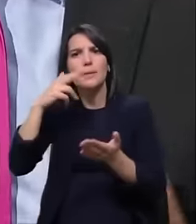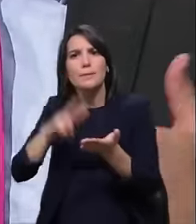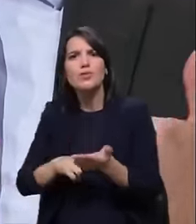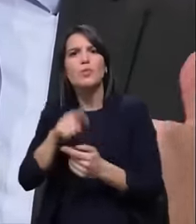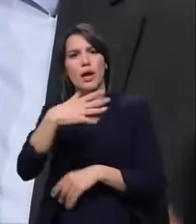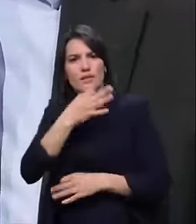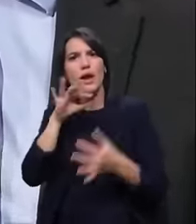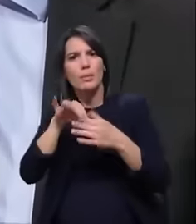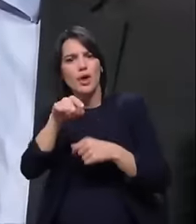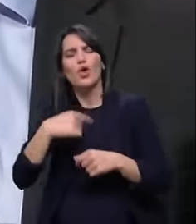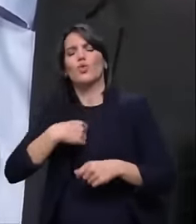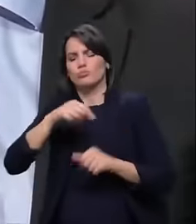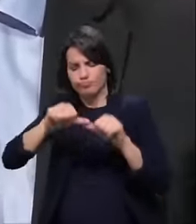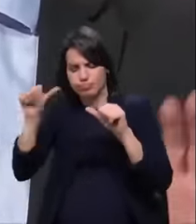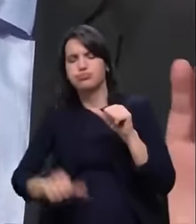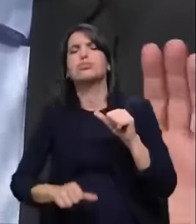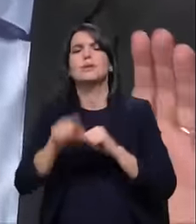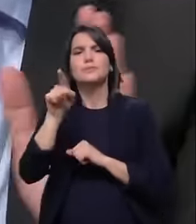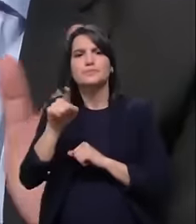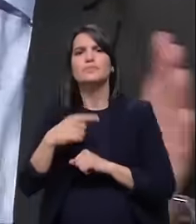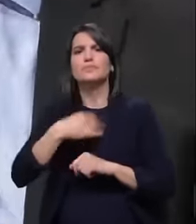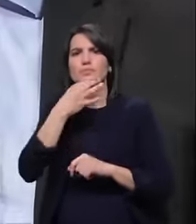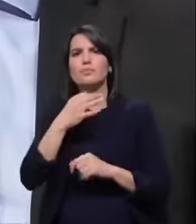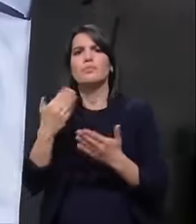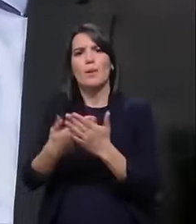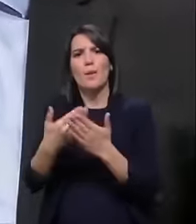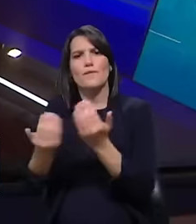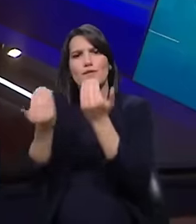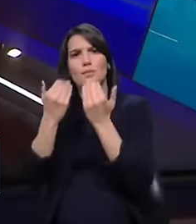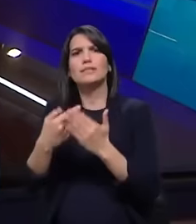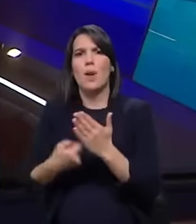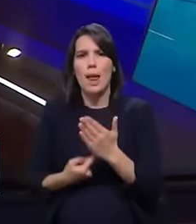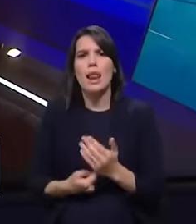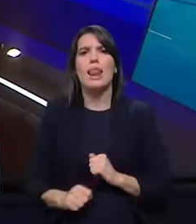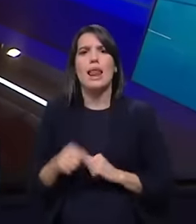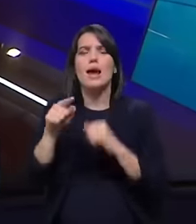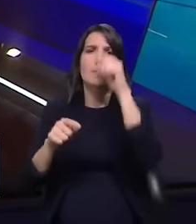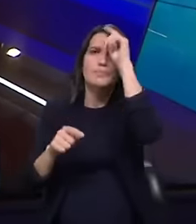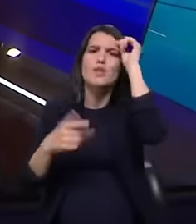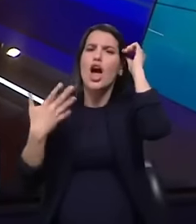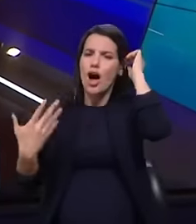fim. André Ventura, Não, fique claro. Agora, vai continuar.